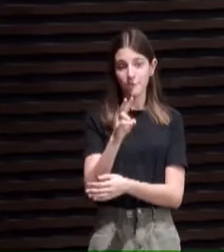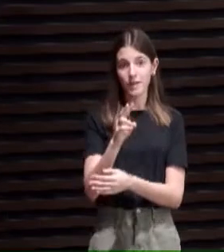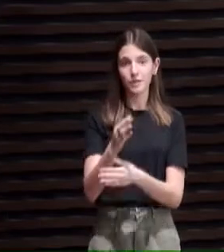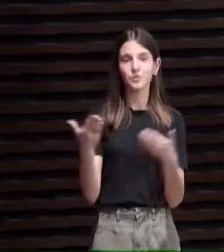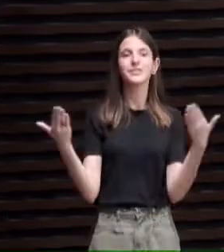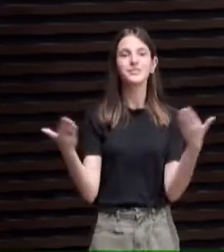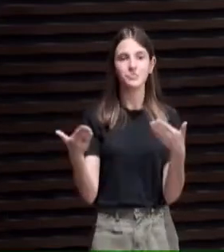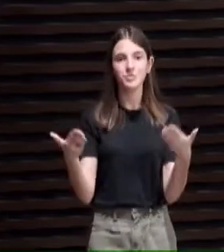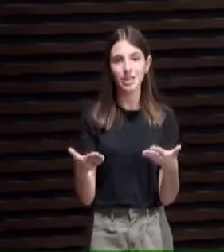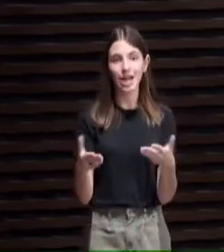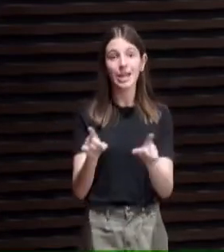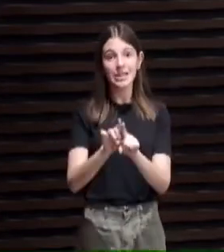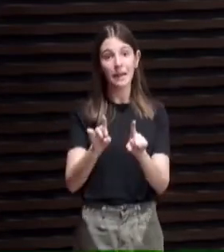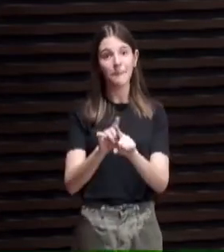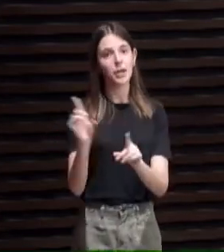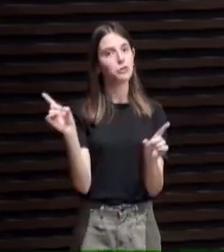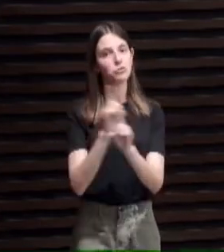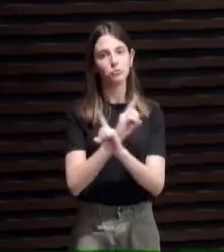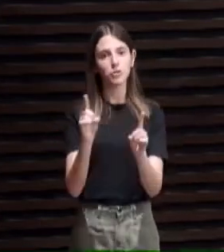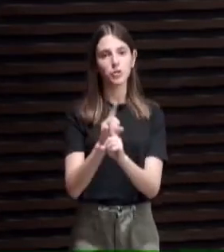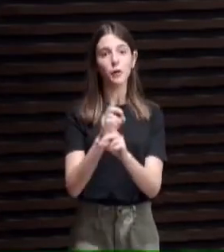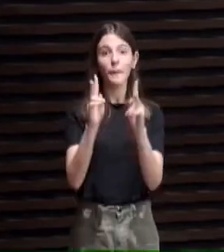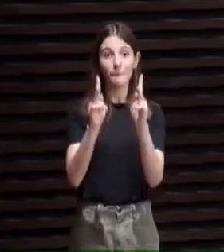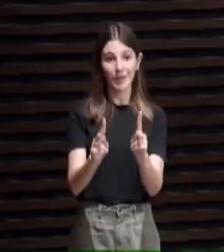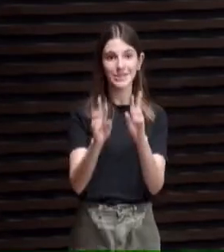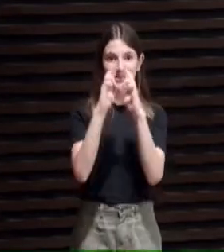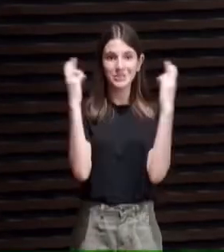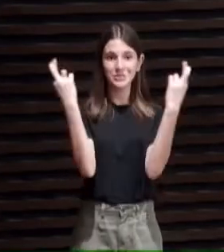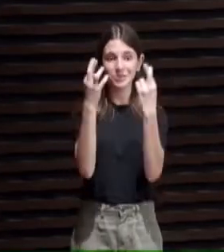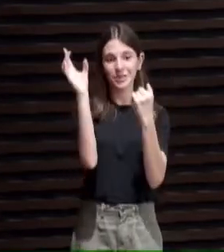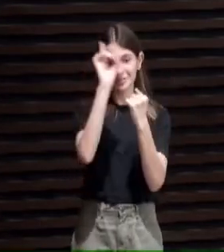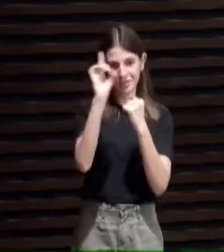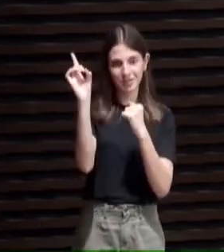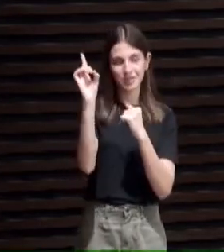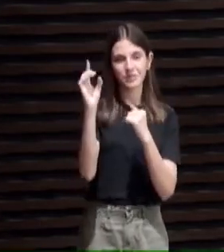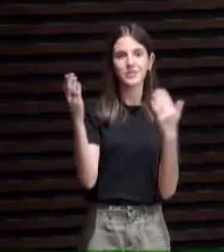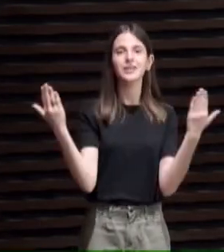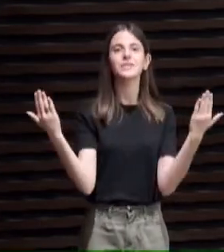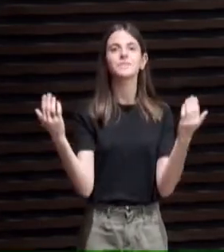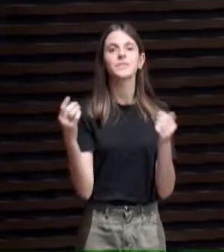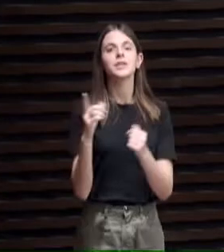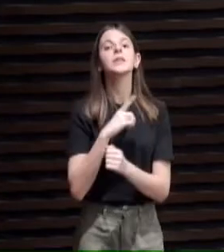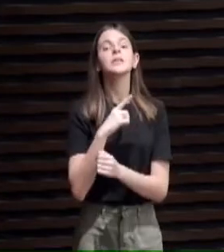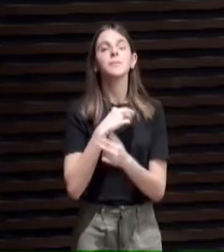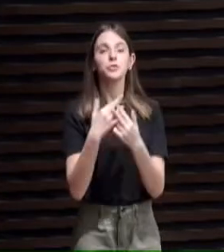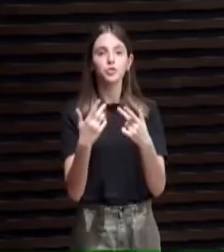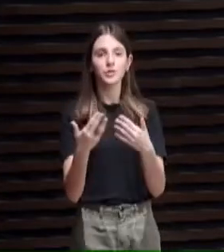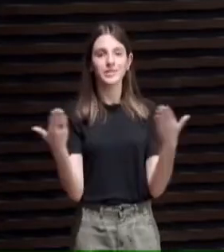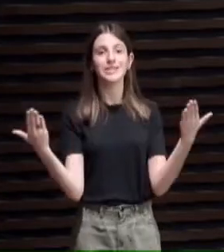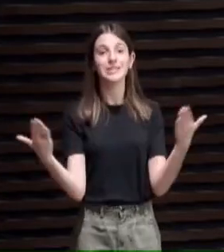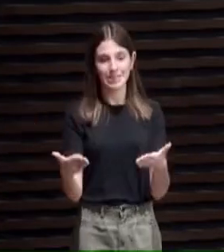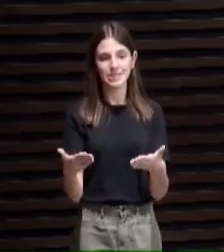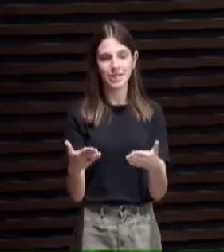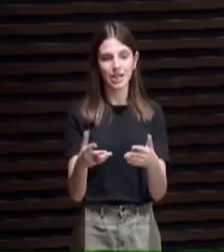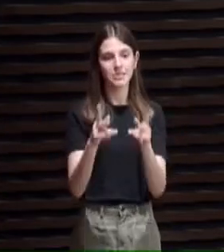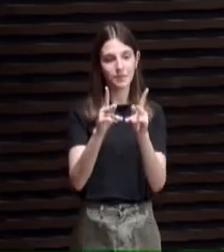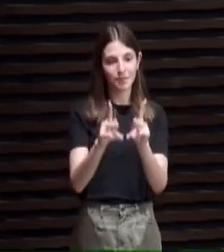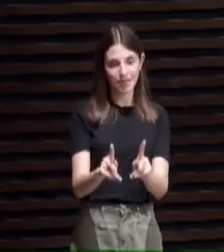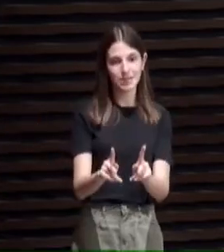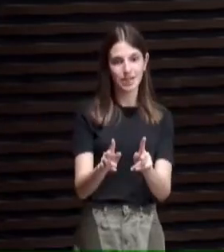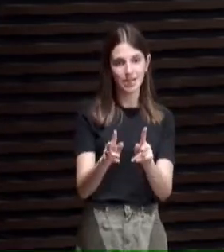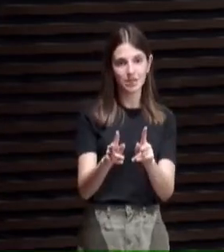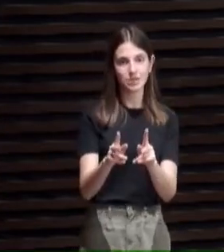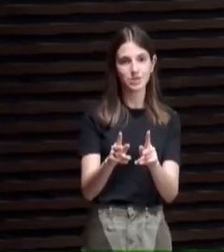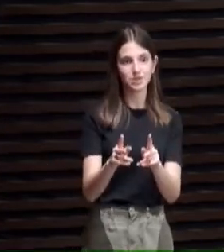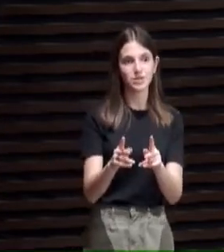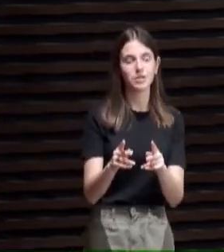presente no reino de Deus. Então a gente tem elementos do reino de Deus que já estão presentes, só pelo fato do rei estar entre nós. Só